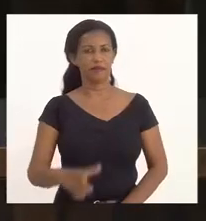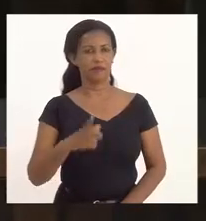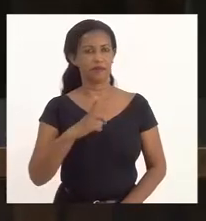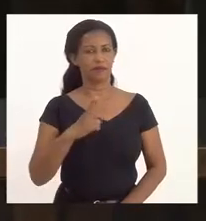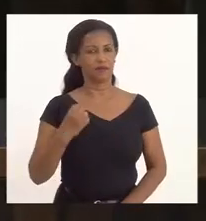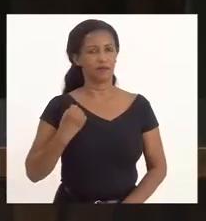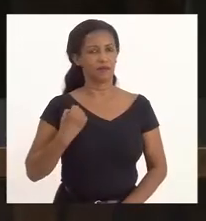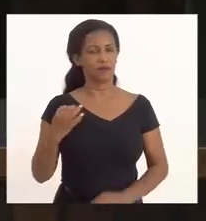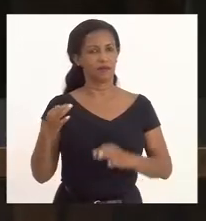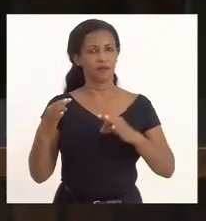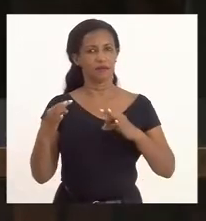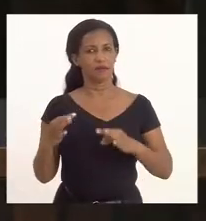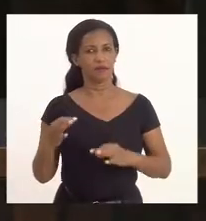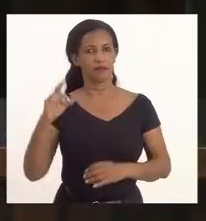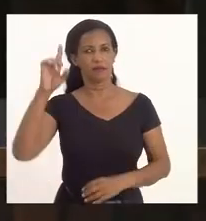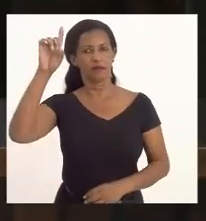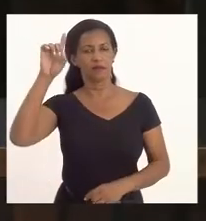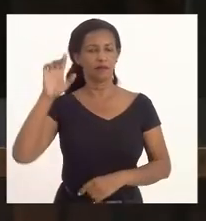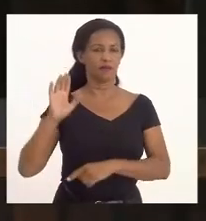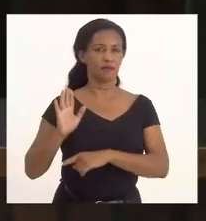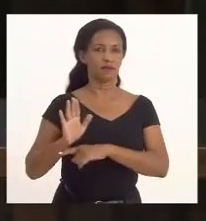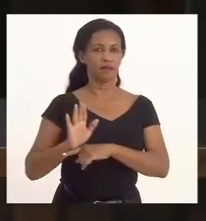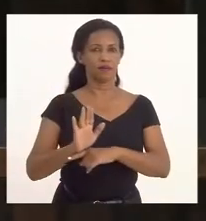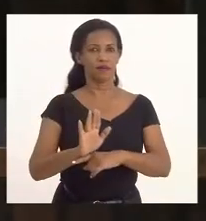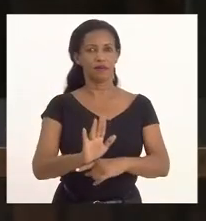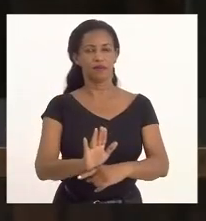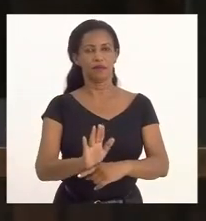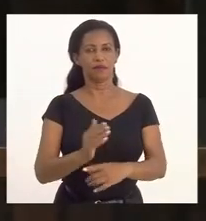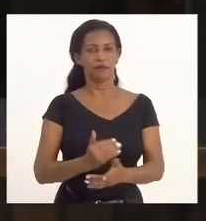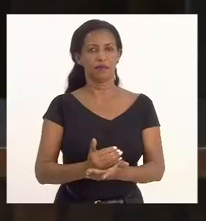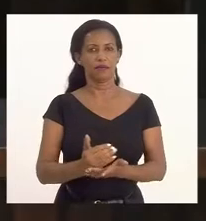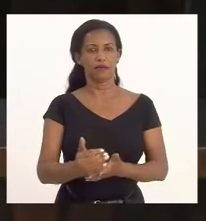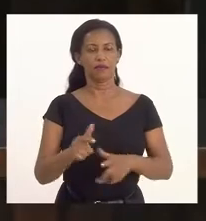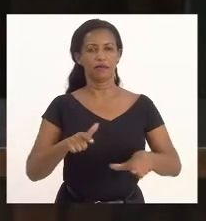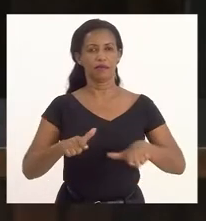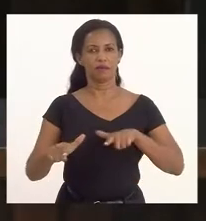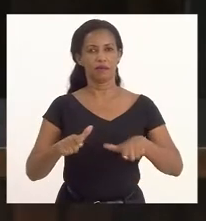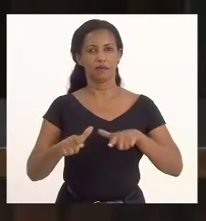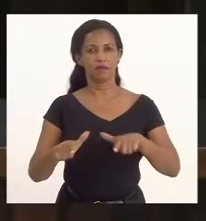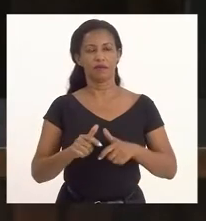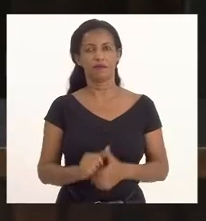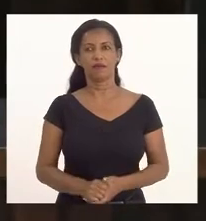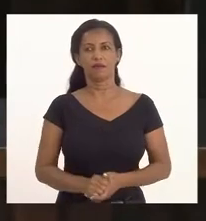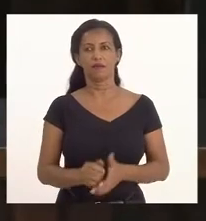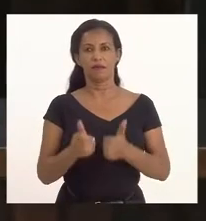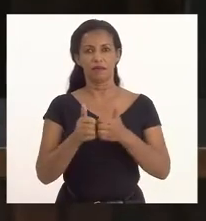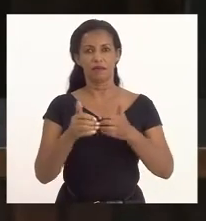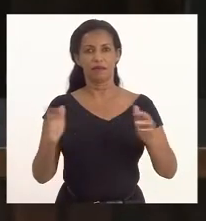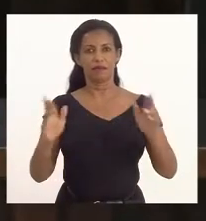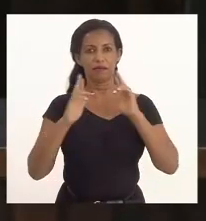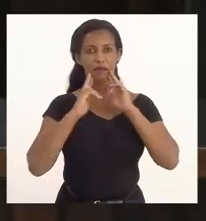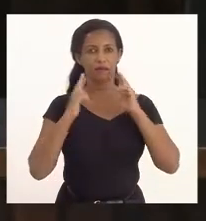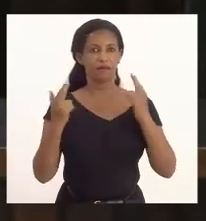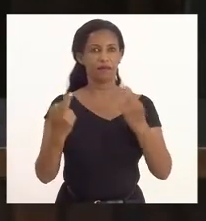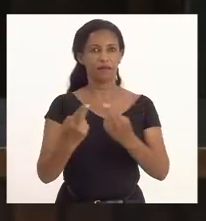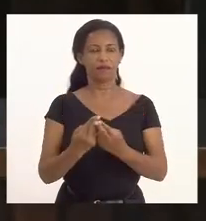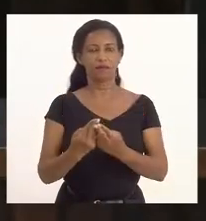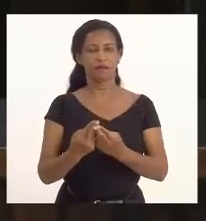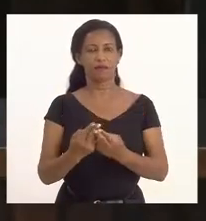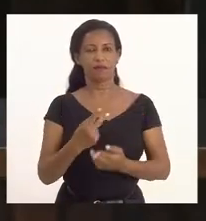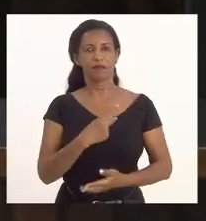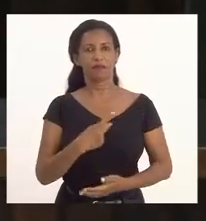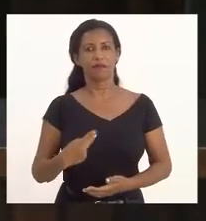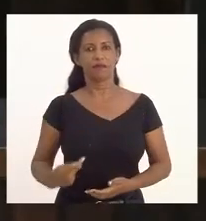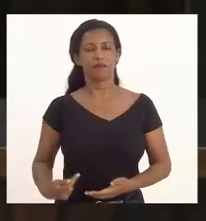Havendo um número legal e sobre a proteção de Deus, iniciamos nosso trabalho. Está aberta a sessão. A